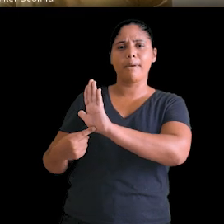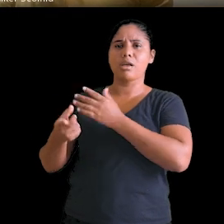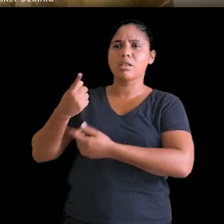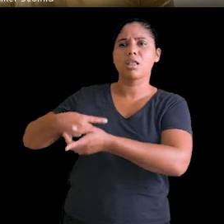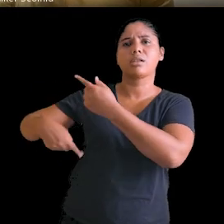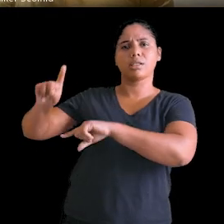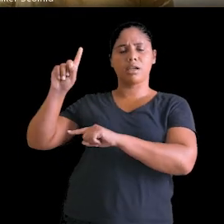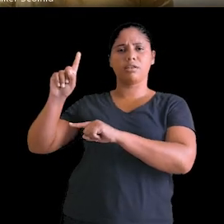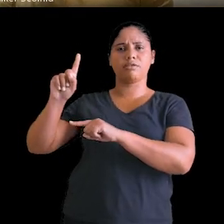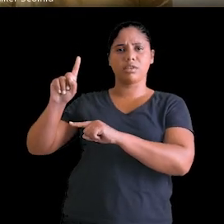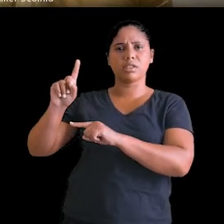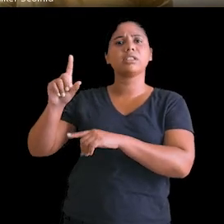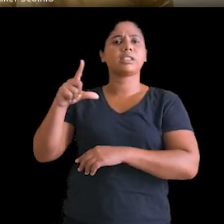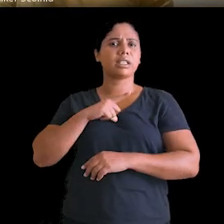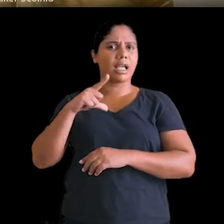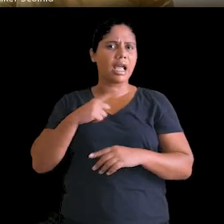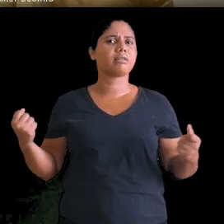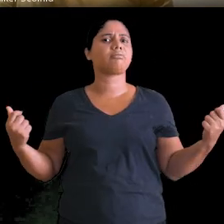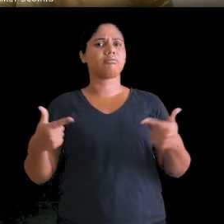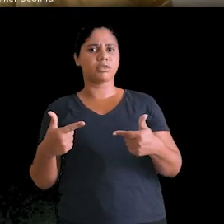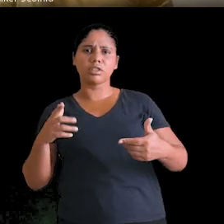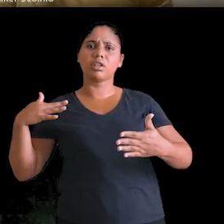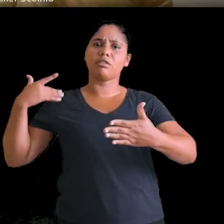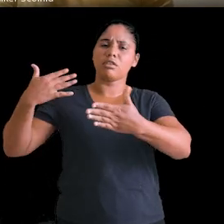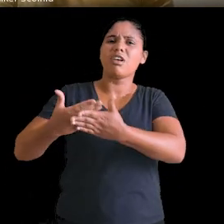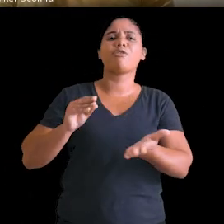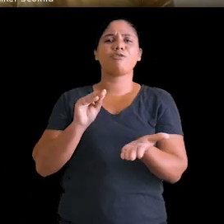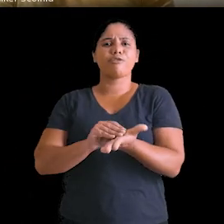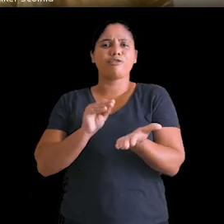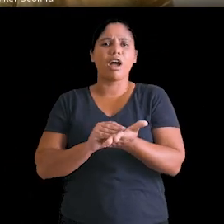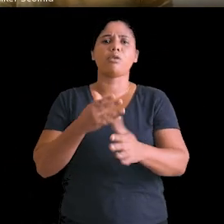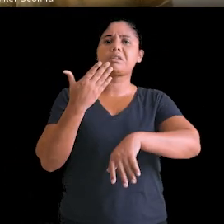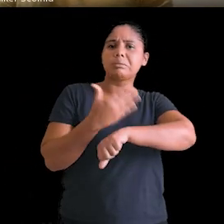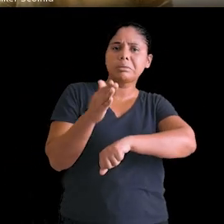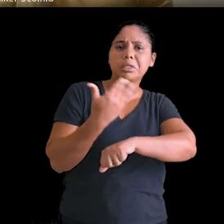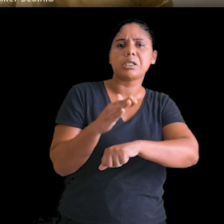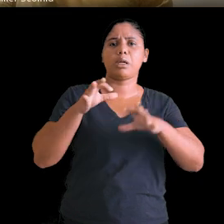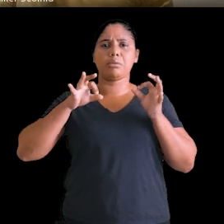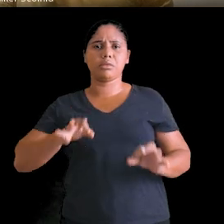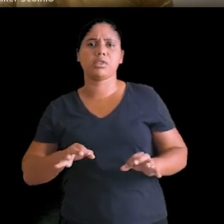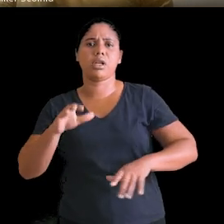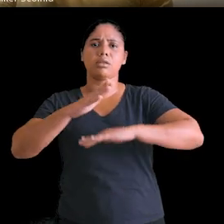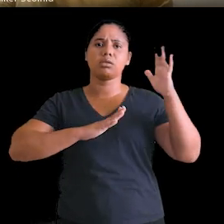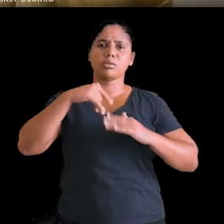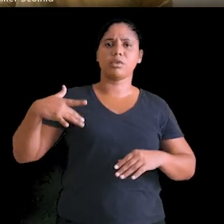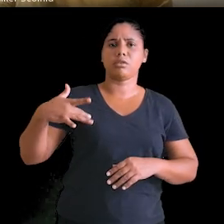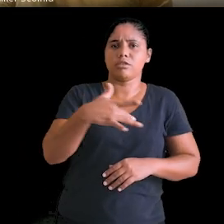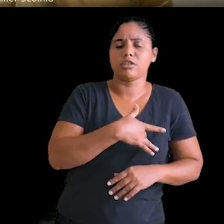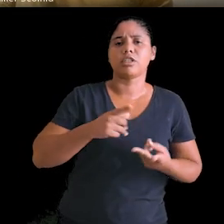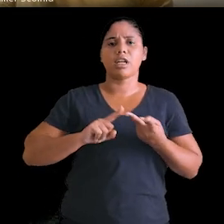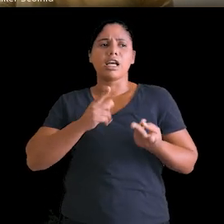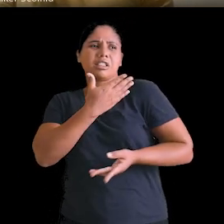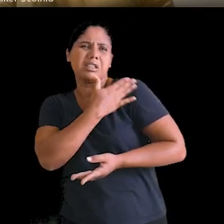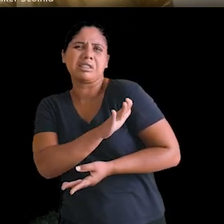tendo, ainda há muitos desafios, como a falta de treinamento adequado dos profissionais de saúde e a discriminação dos serviços de saúde. E a